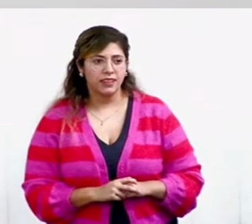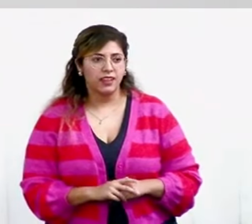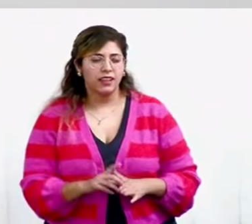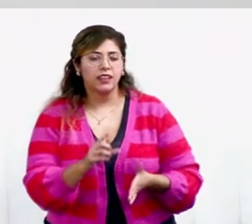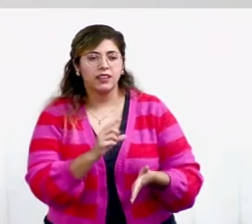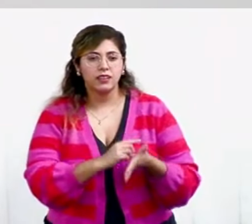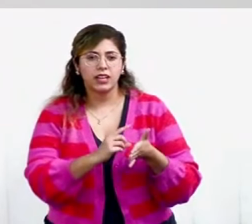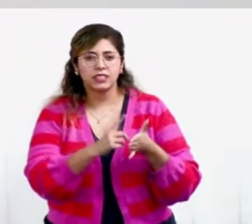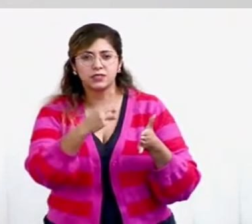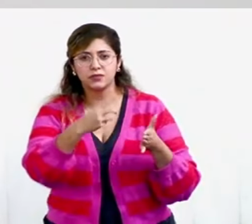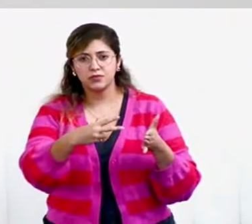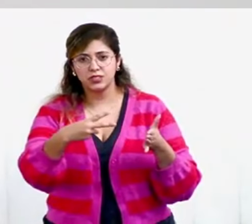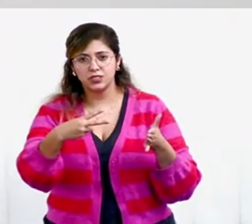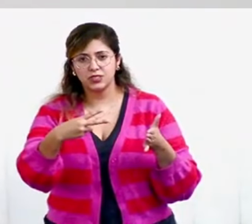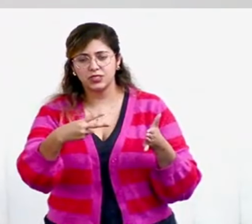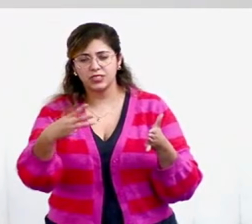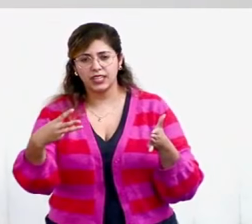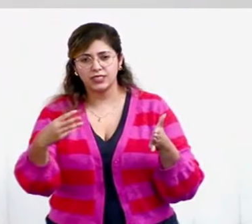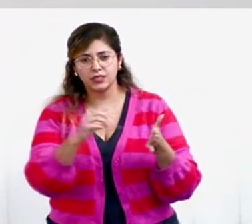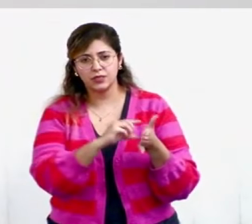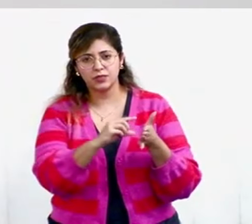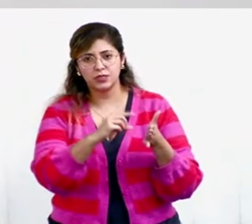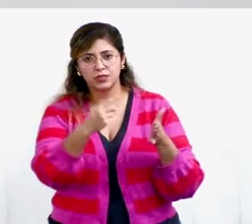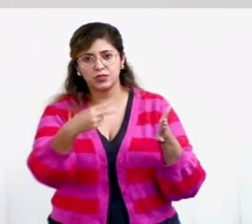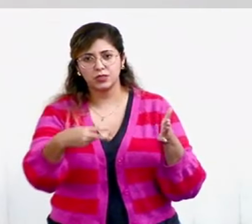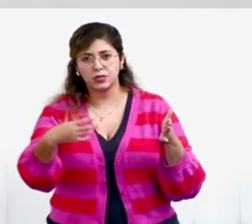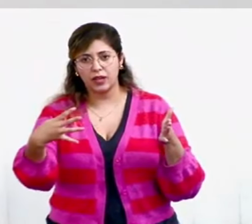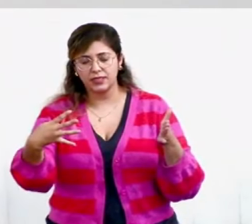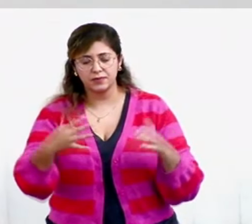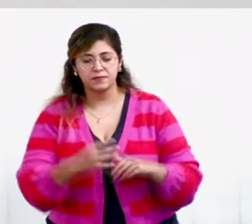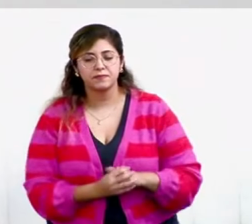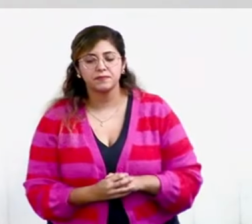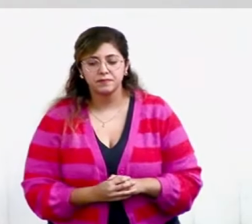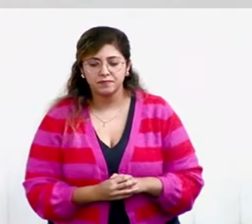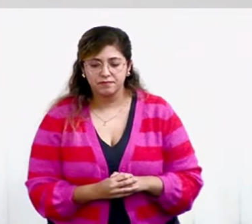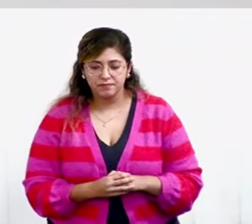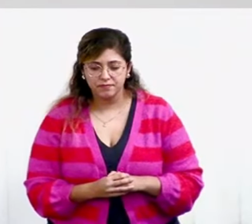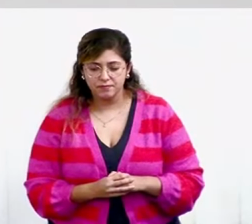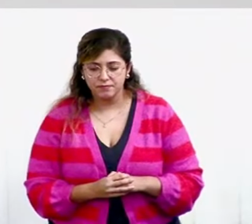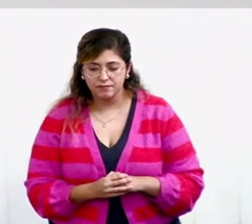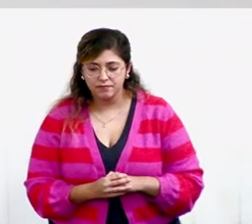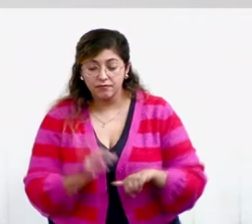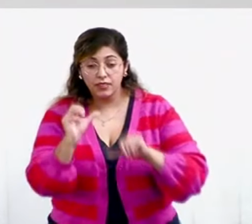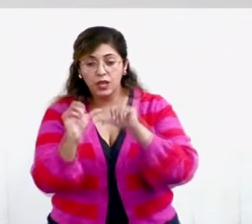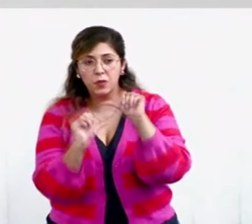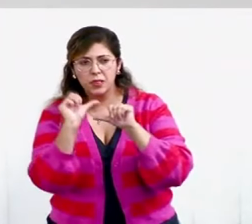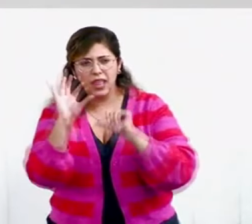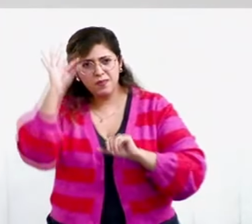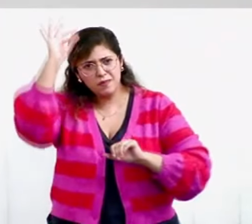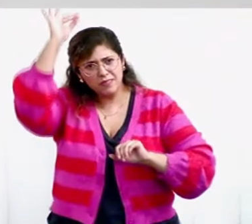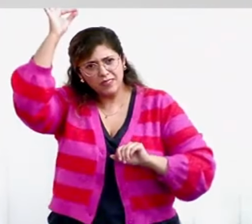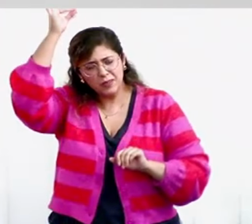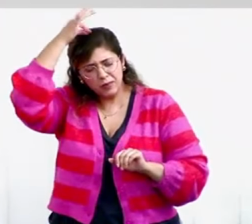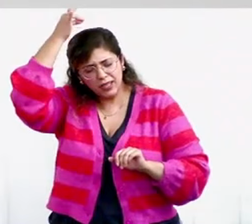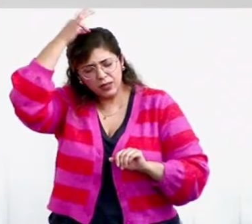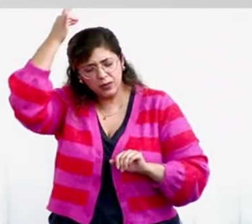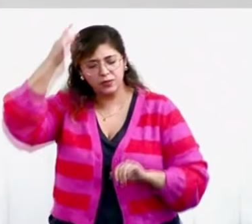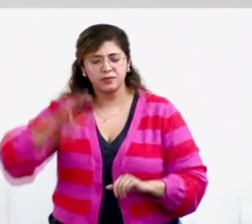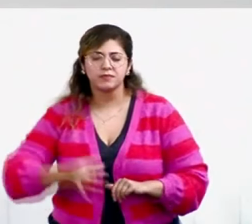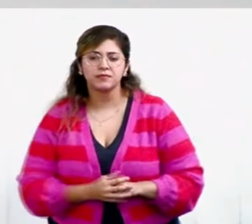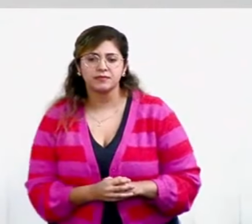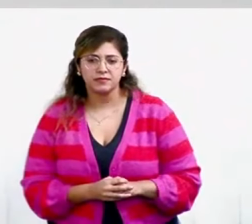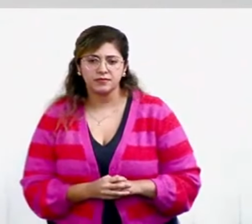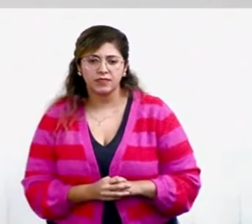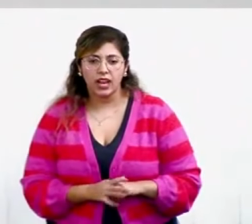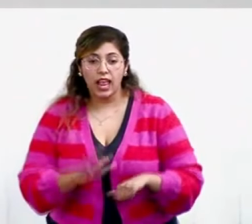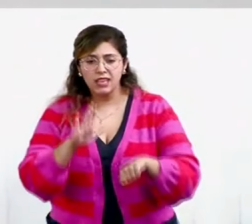24. E vos renoveis no espírito do vosso entendimento. Ele chama a atenção aqui no conceito